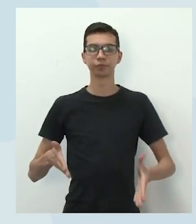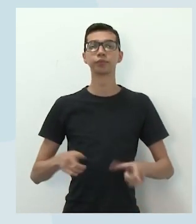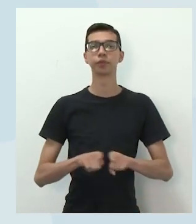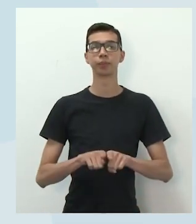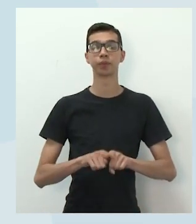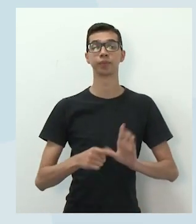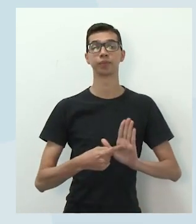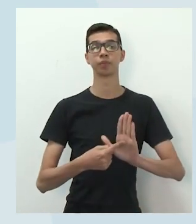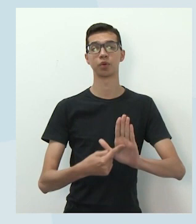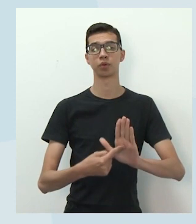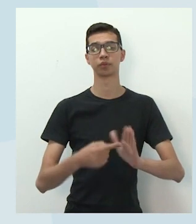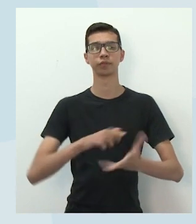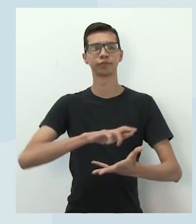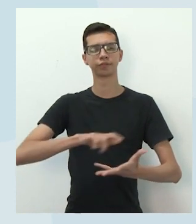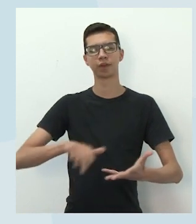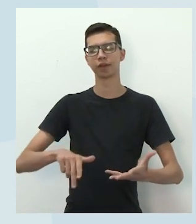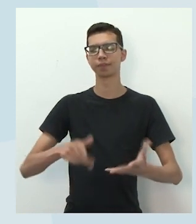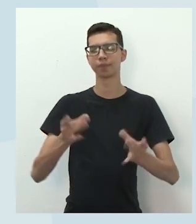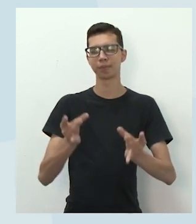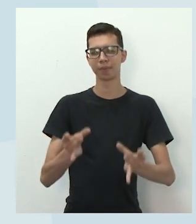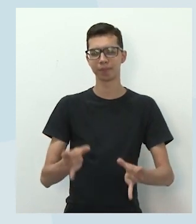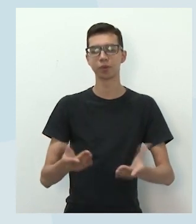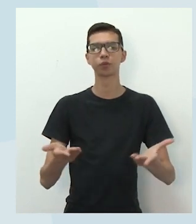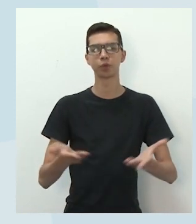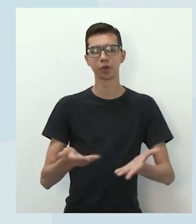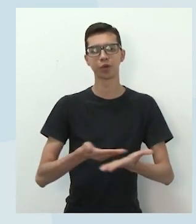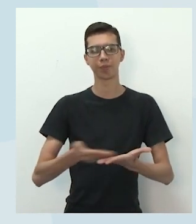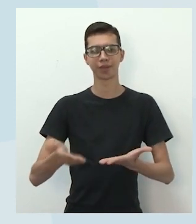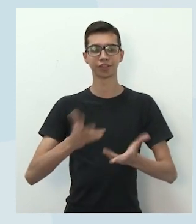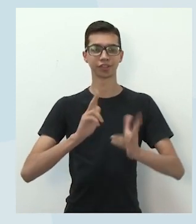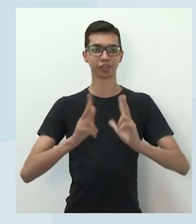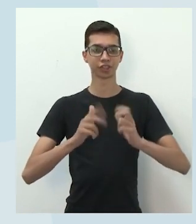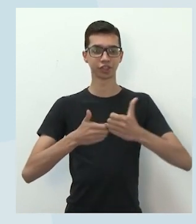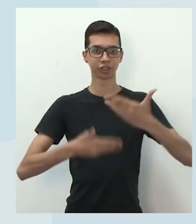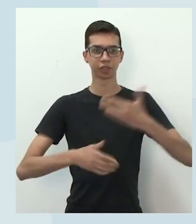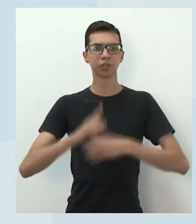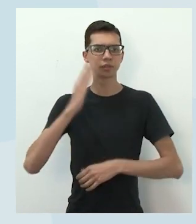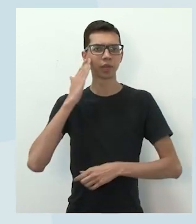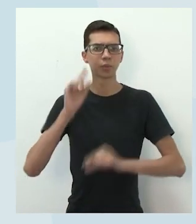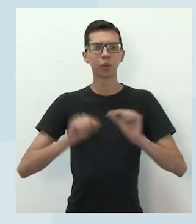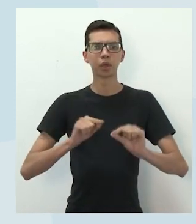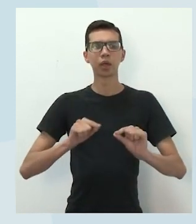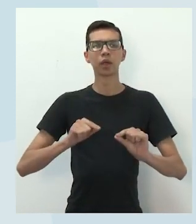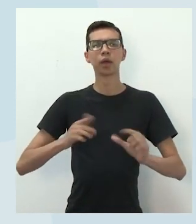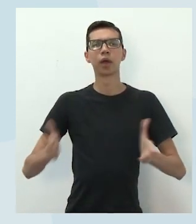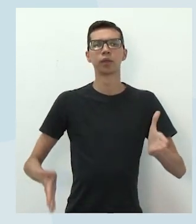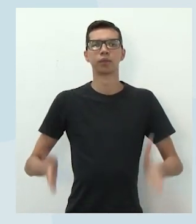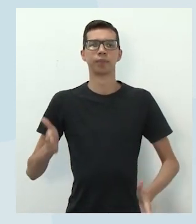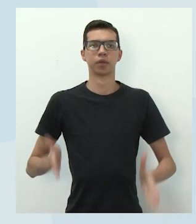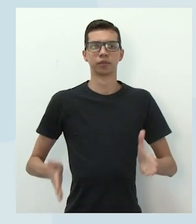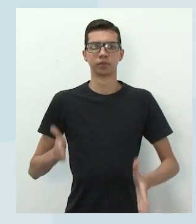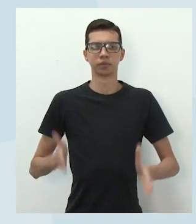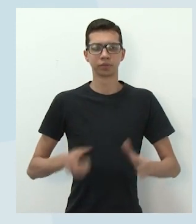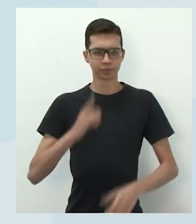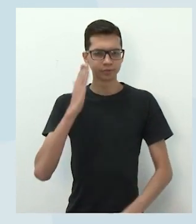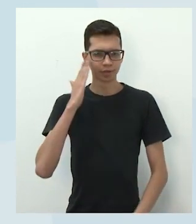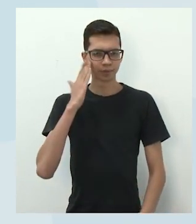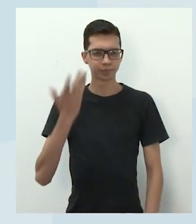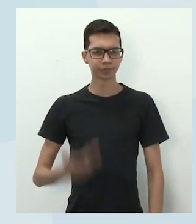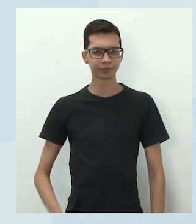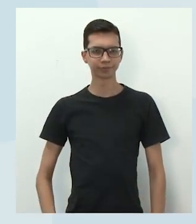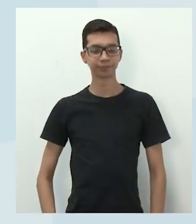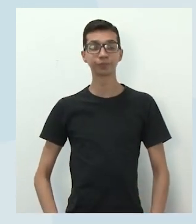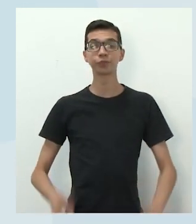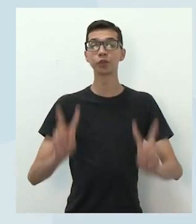vamos começar já com uma interaçãozinha aqui pelo chat. Vocês sabem o que é uma animação? Já ouviram falar em algum destes conceitos ligados